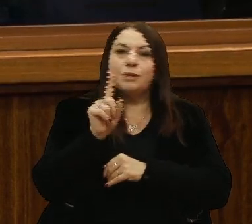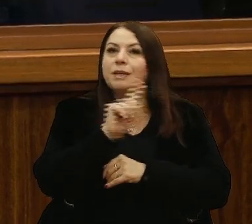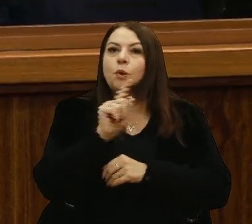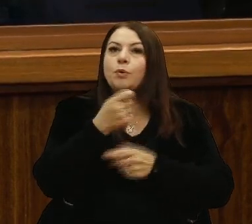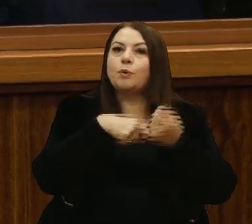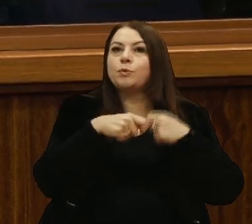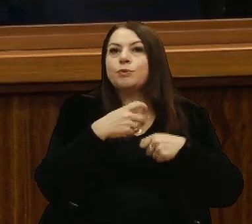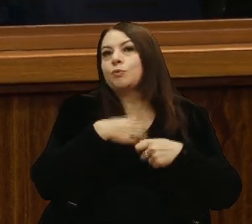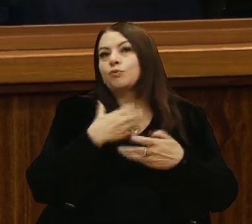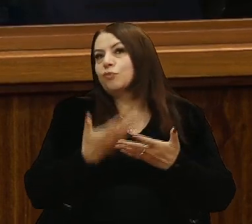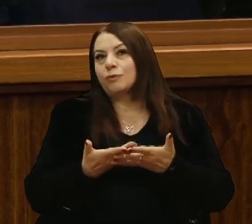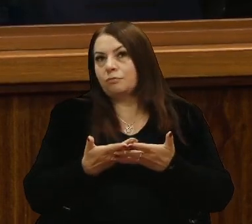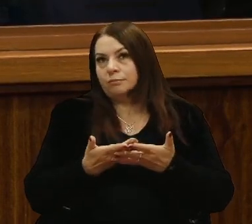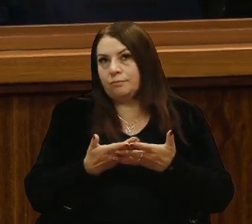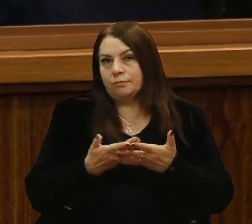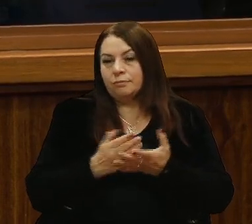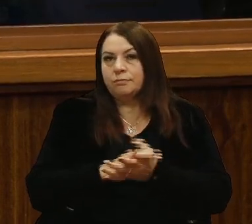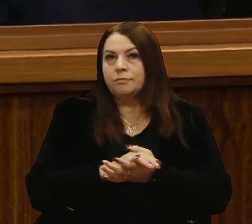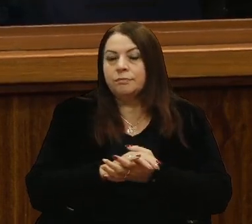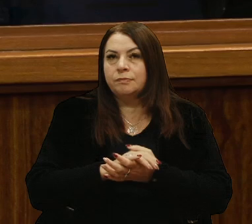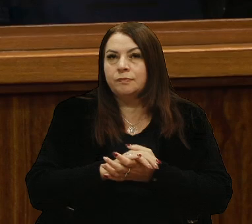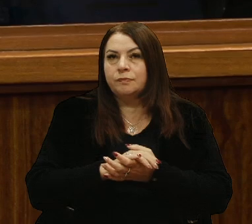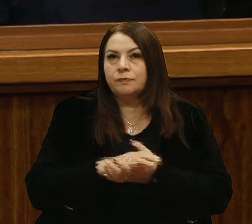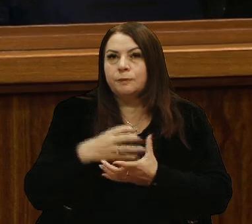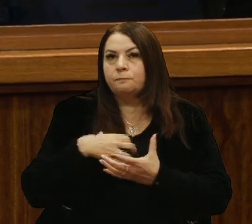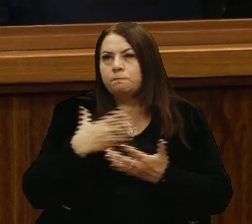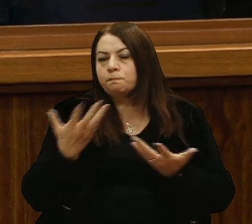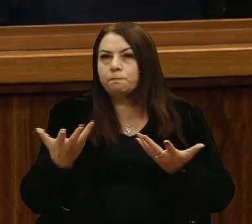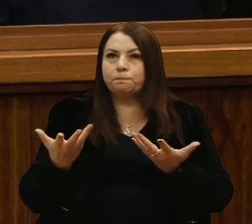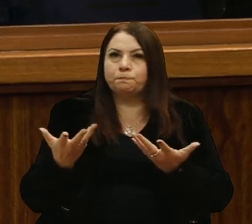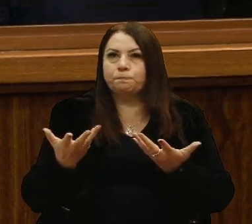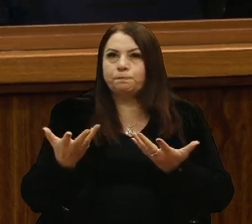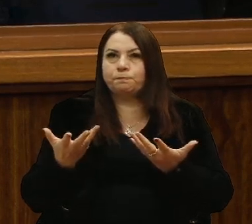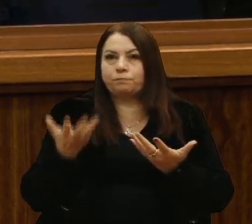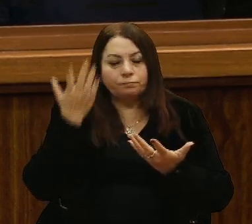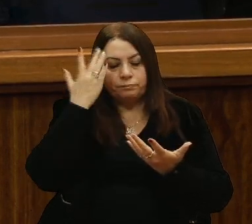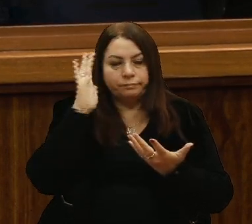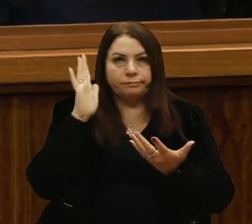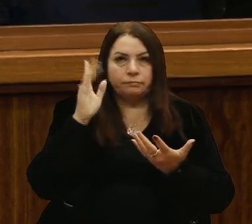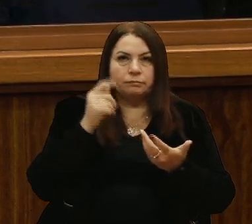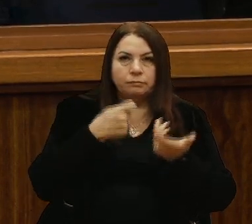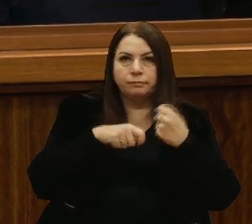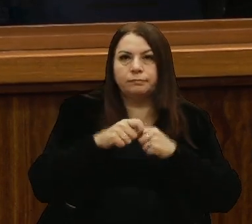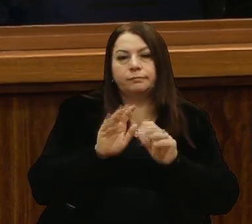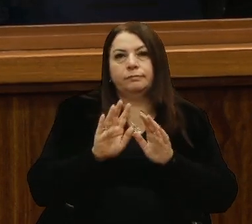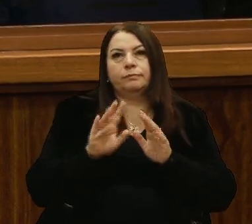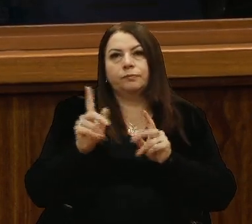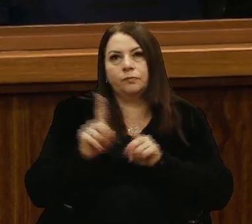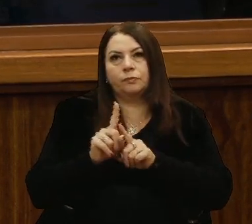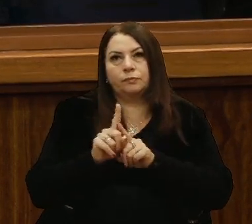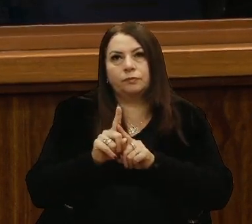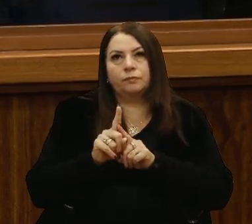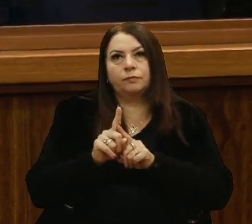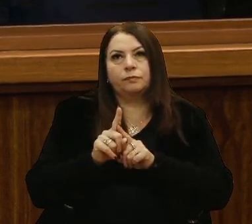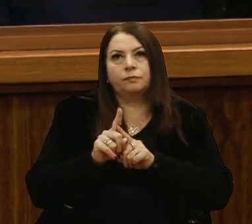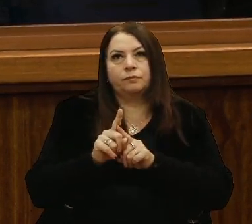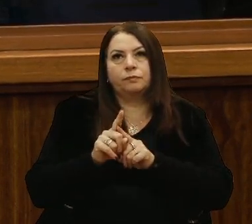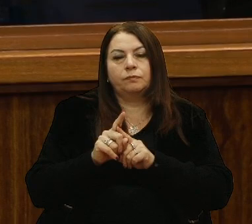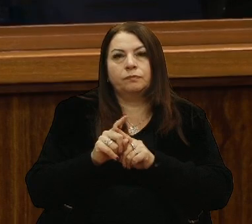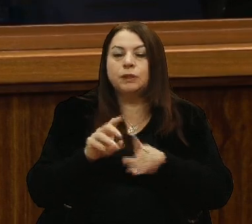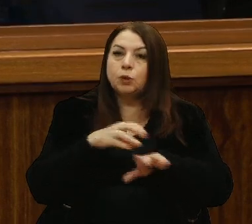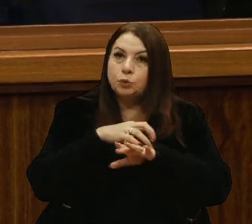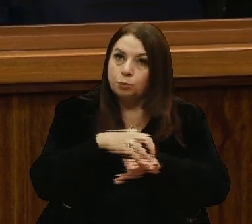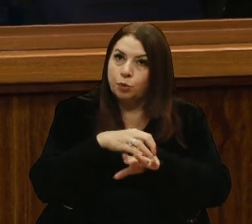de outra forma, de formas, sei lá, negociada. Acho que tem que ser um